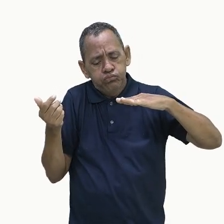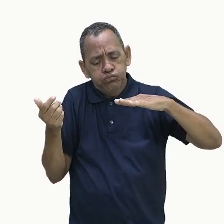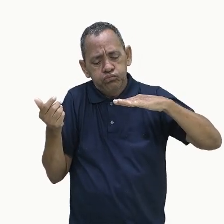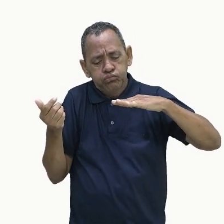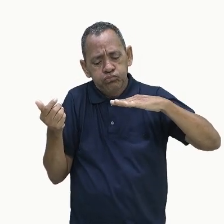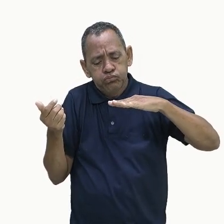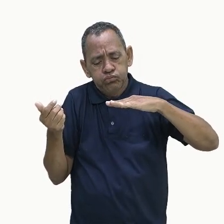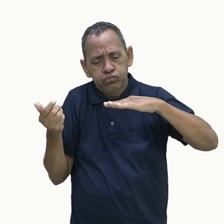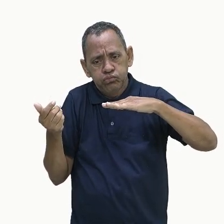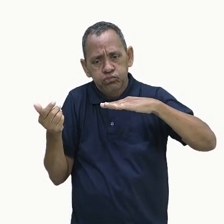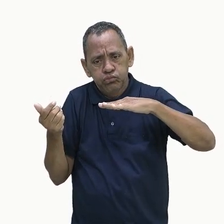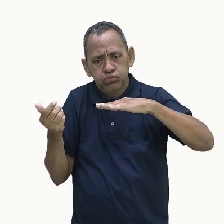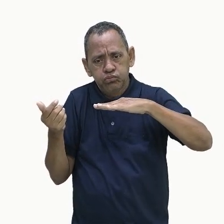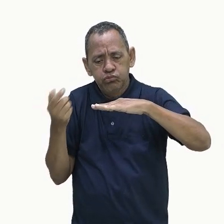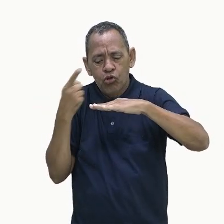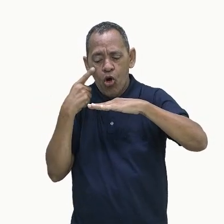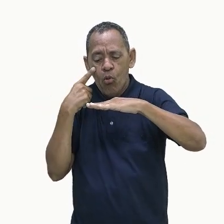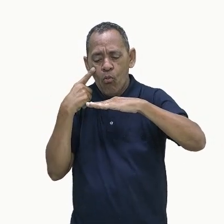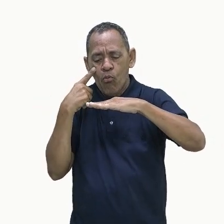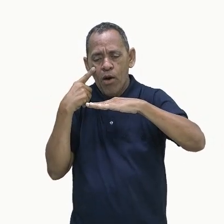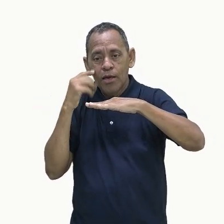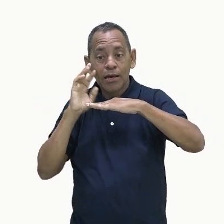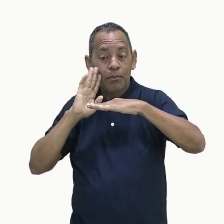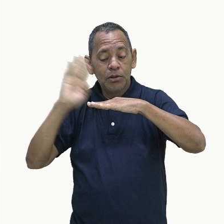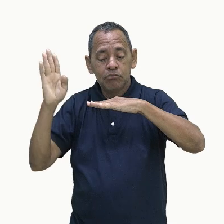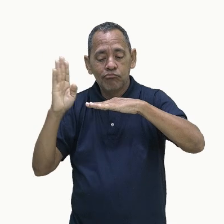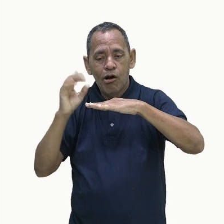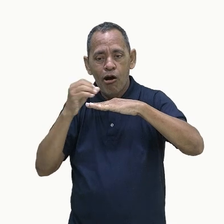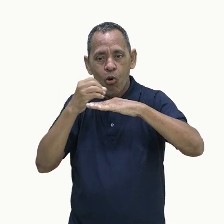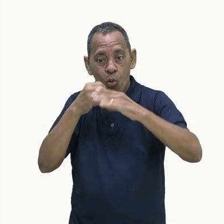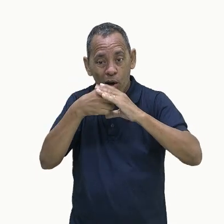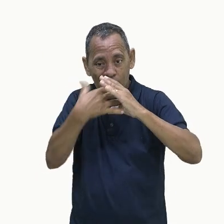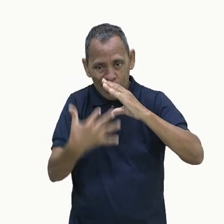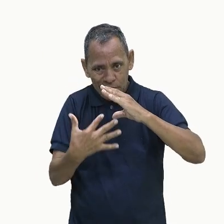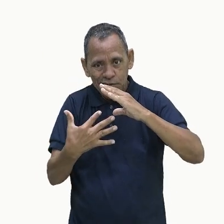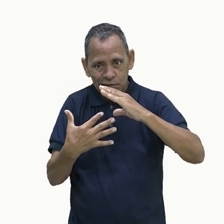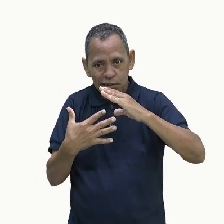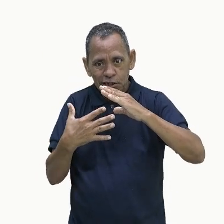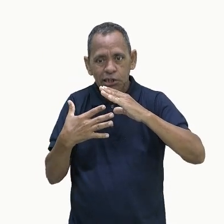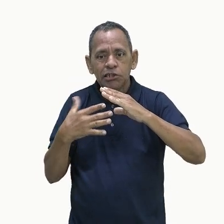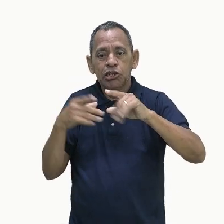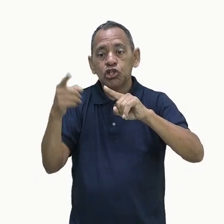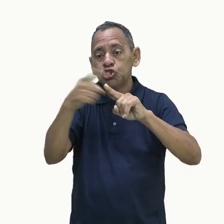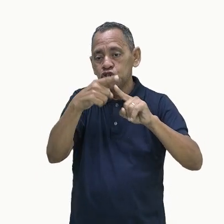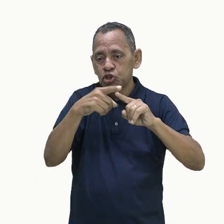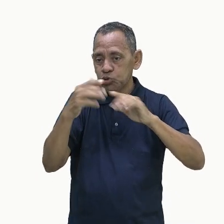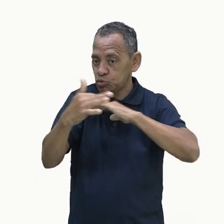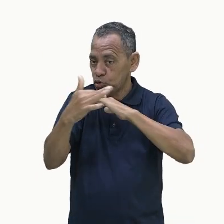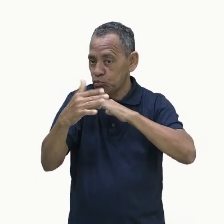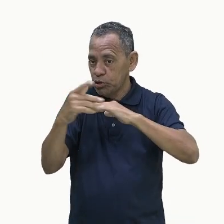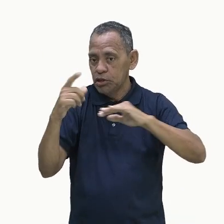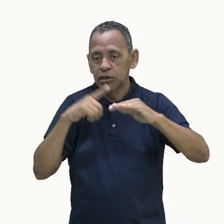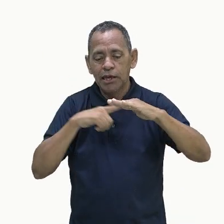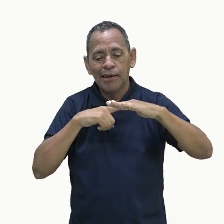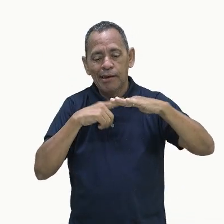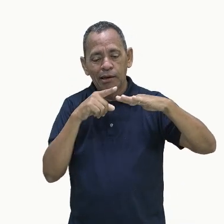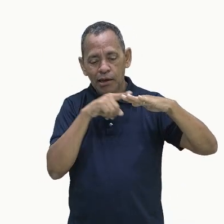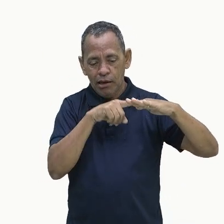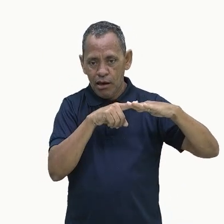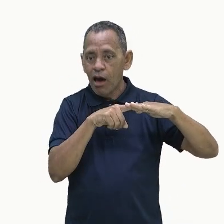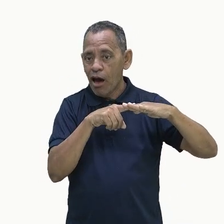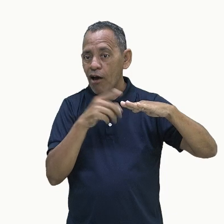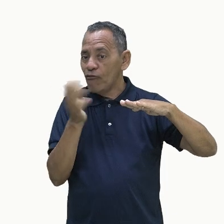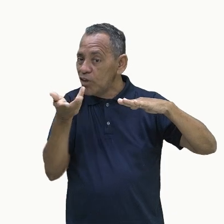principal característica do movimento retilíneo uniformemente variado significa o quê? Que a velocidade muda